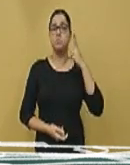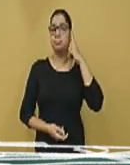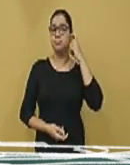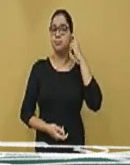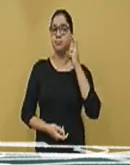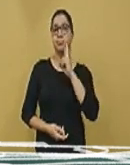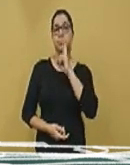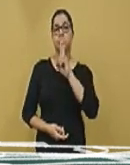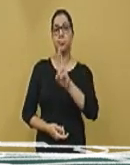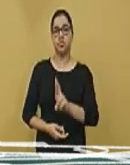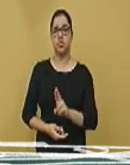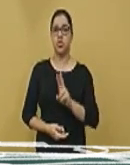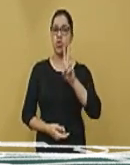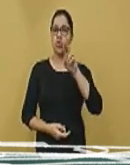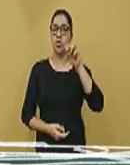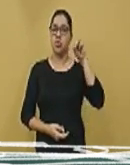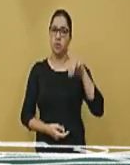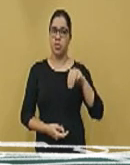resposta.